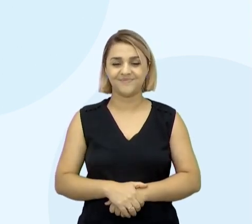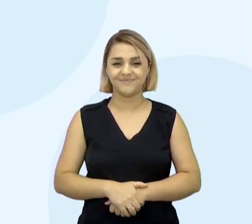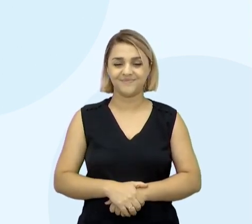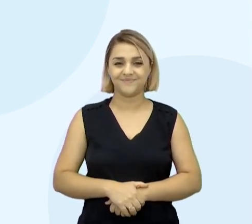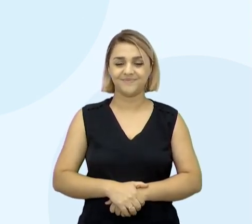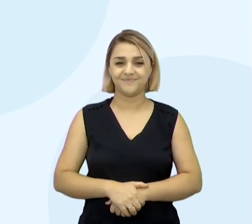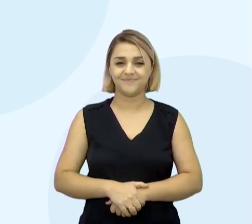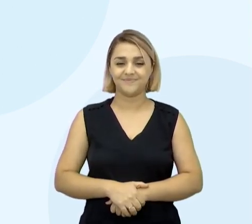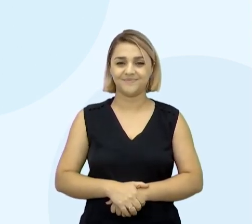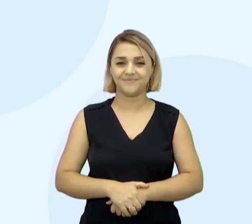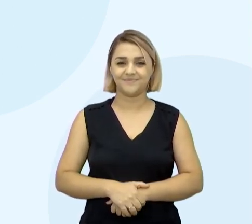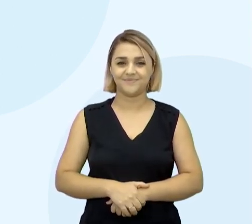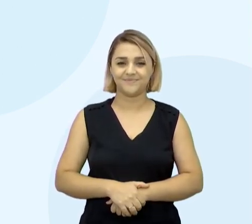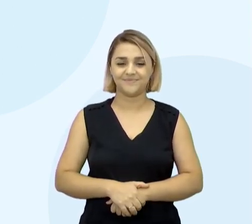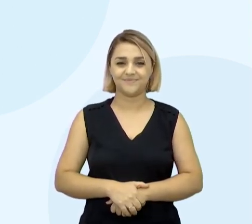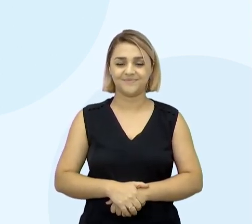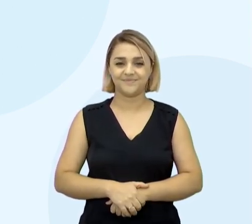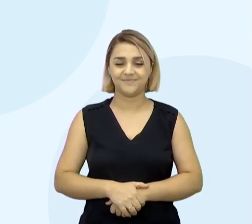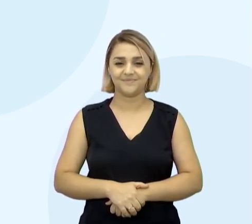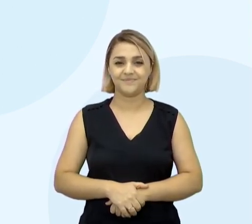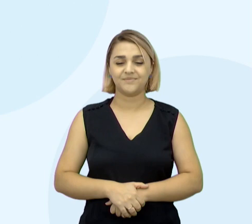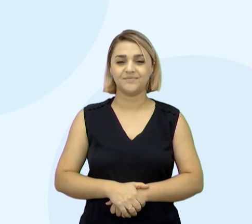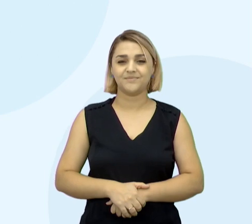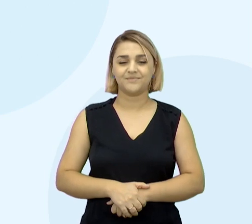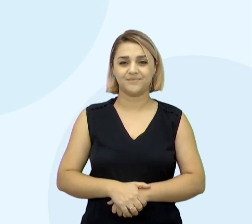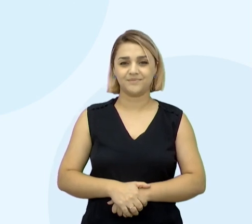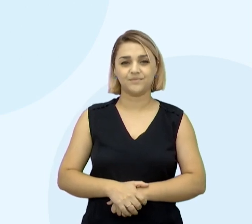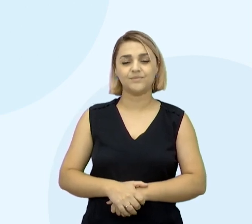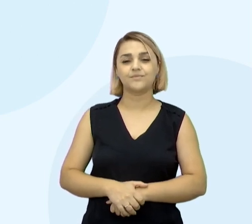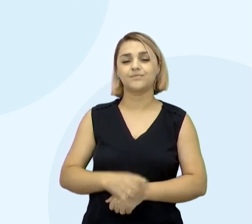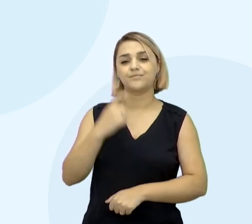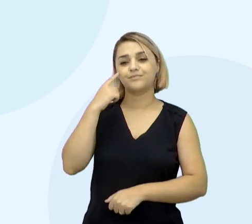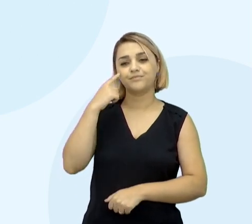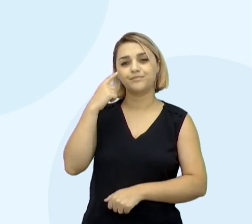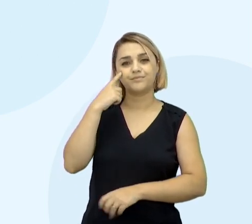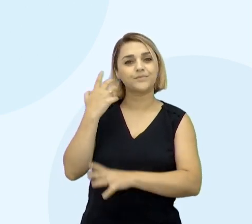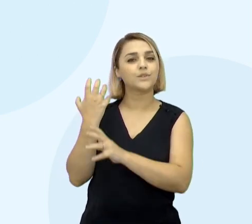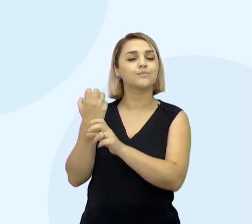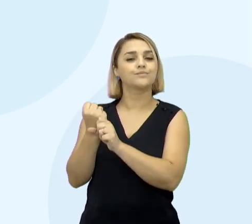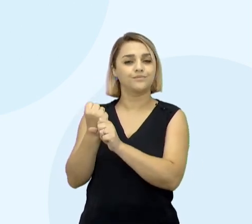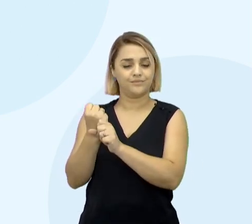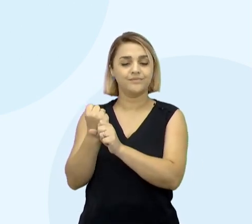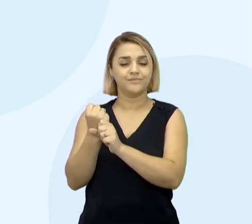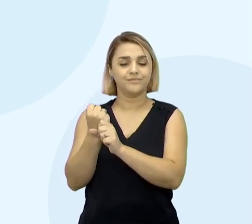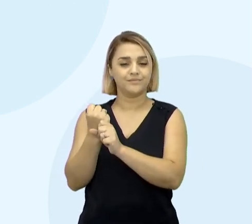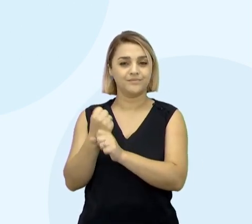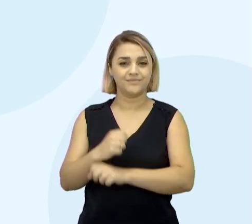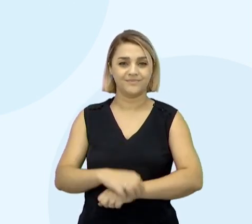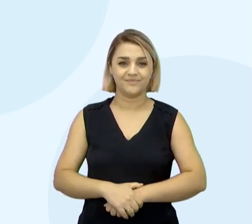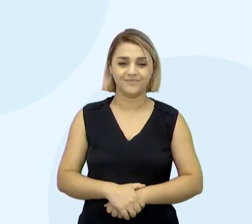irmão. 8 com 5, 13 e 1, 14.